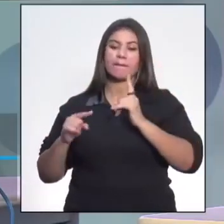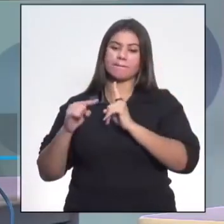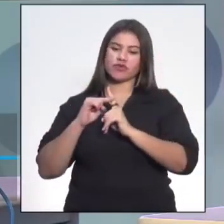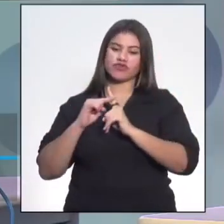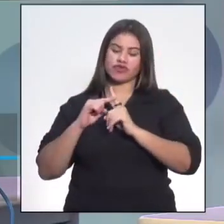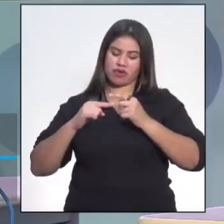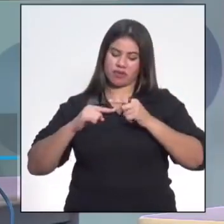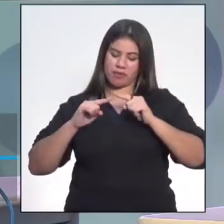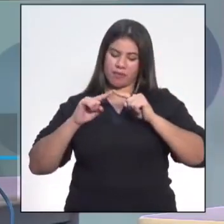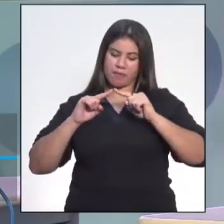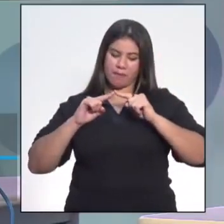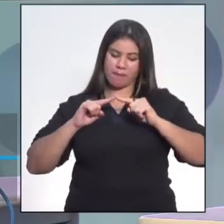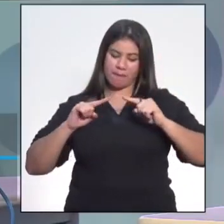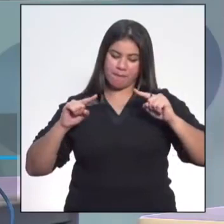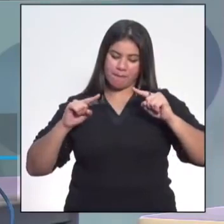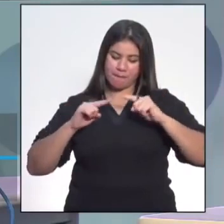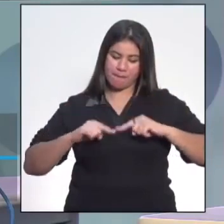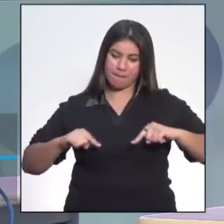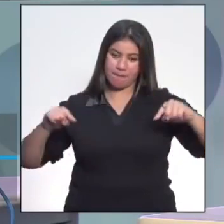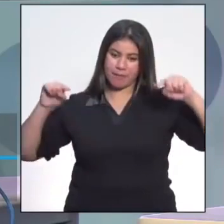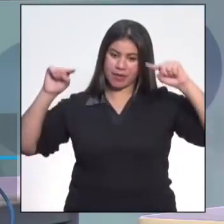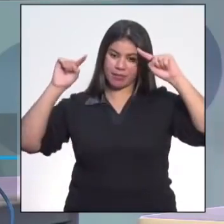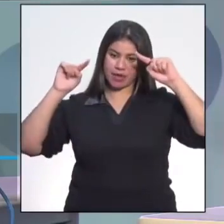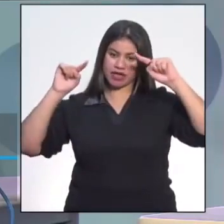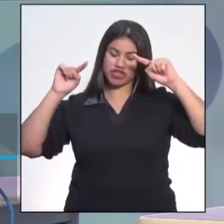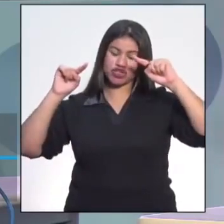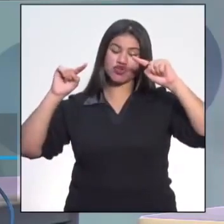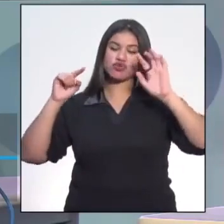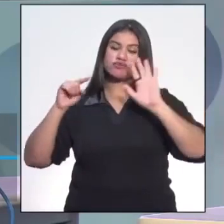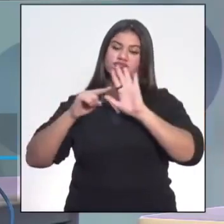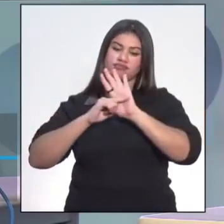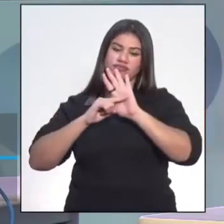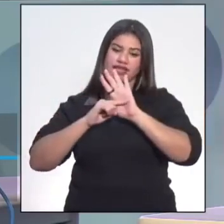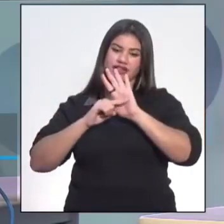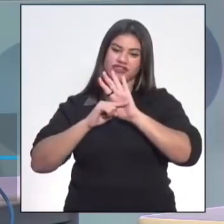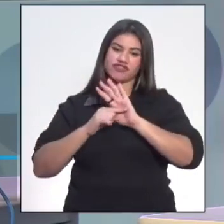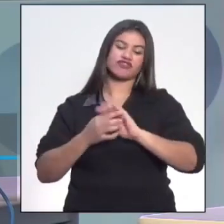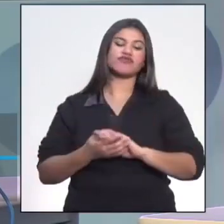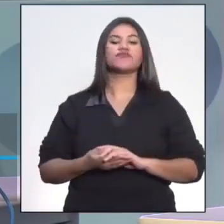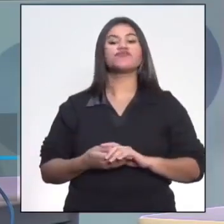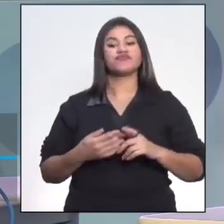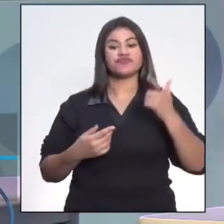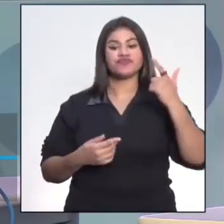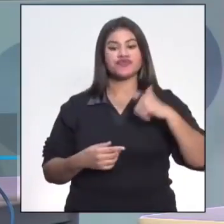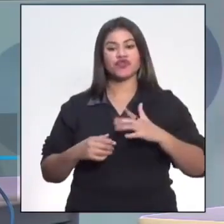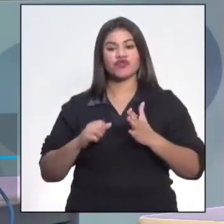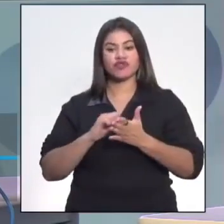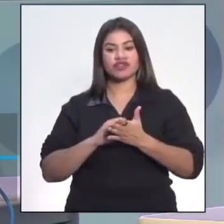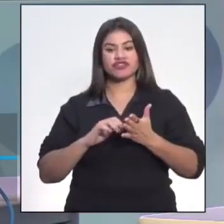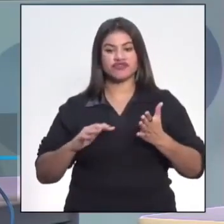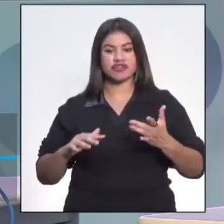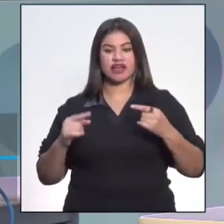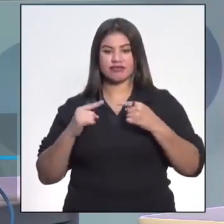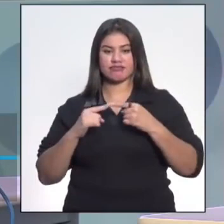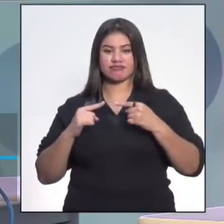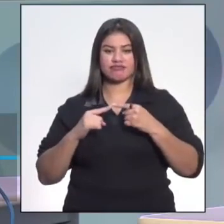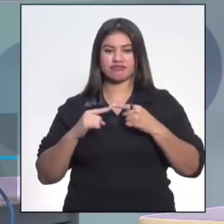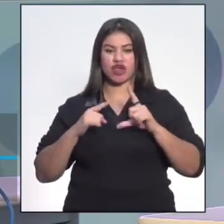para baixo o A é negativo. Tudo bem? Bom, além disso, agora eu quero propor uma nova atividade em cima dos mesmos